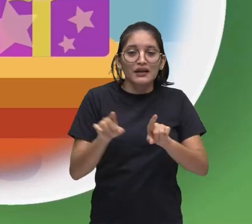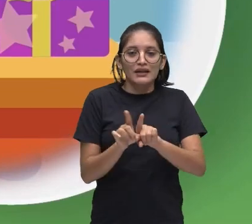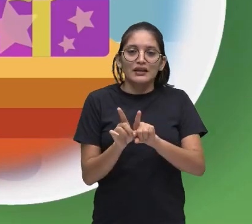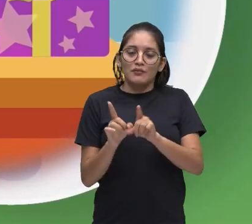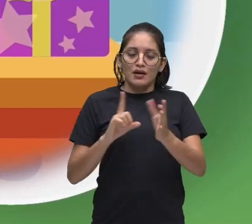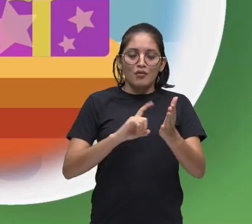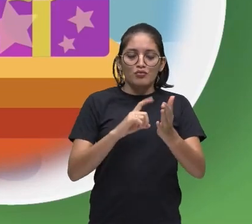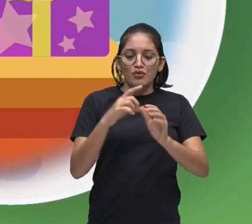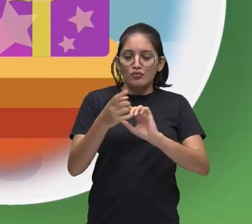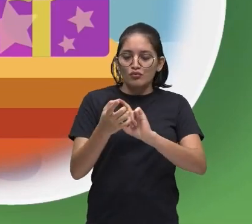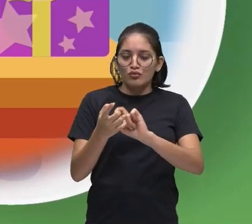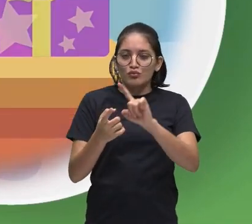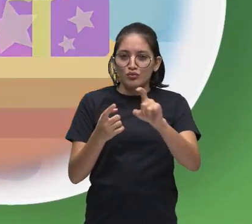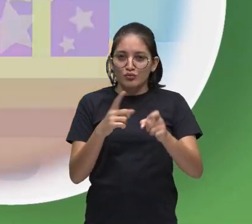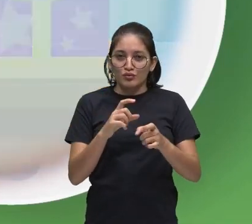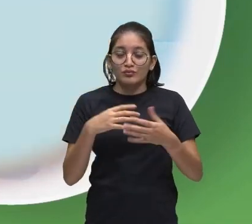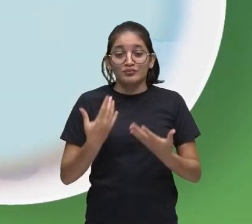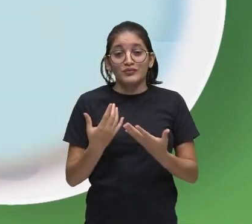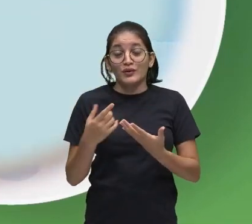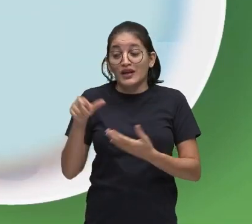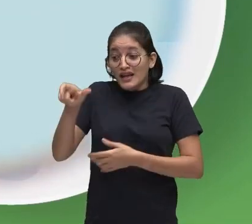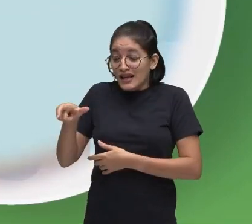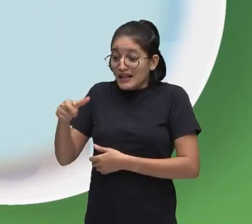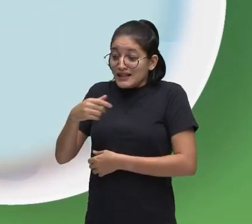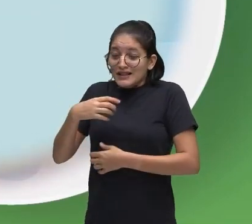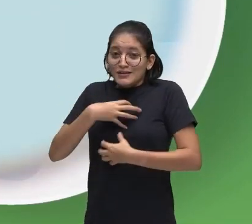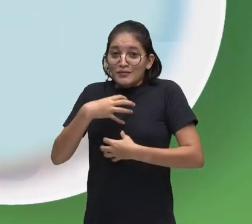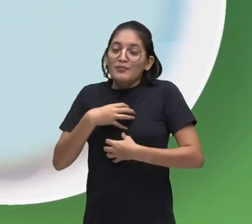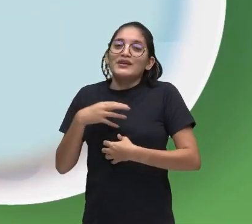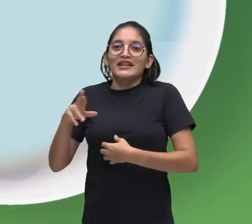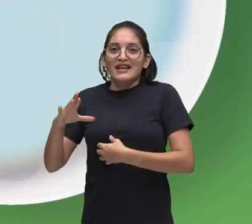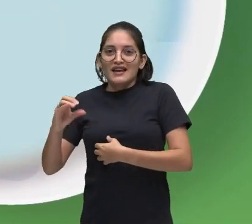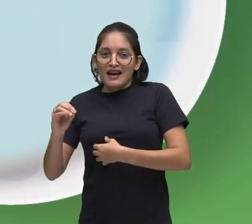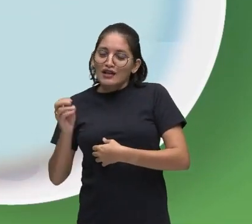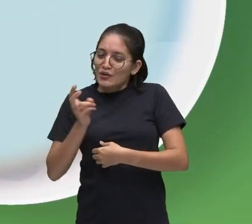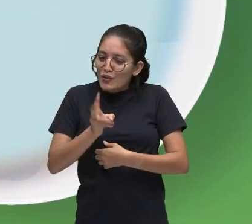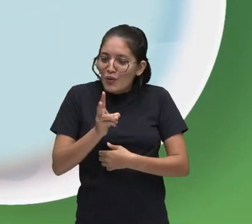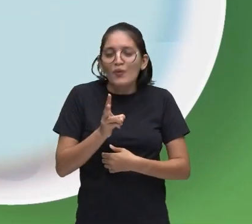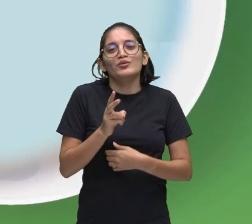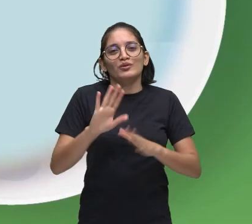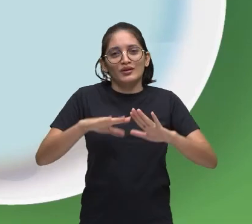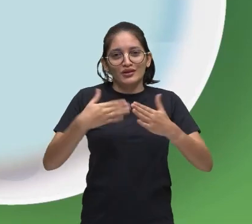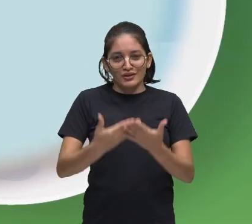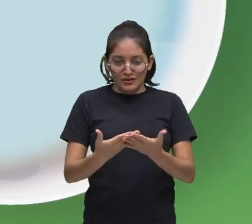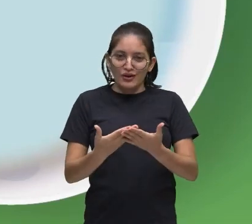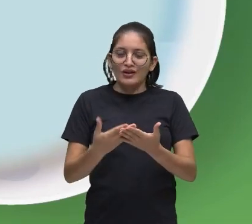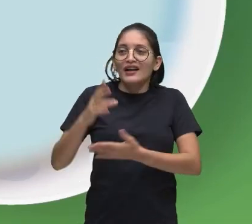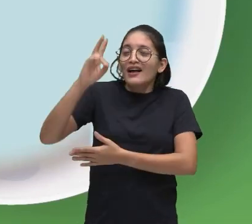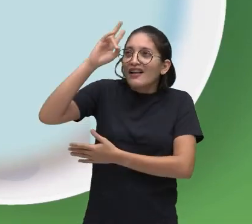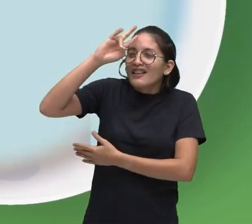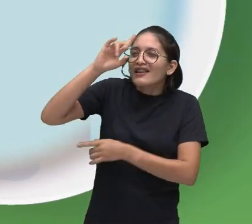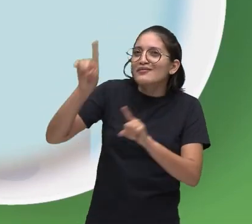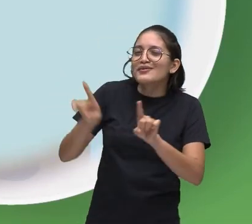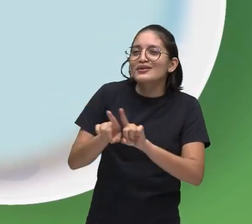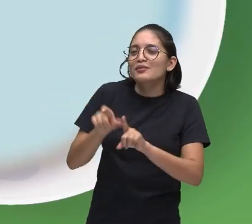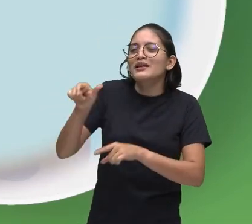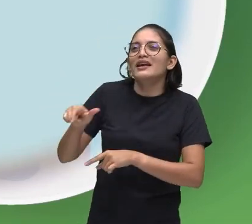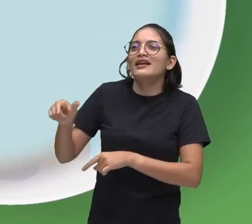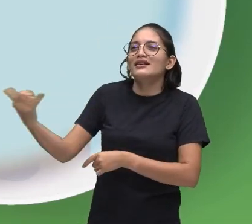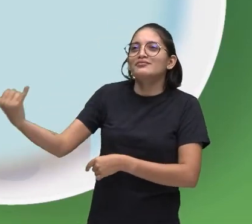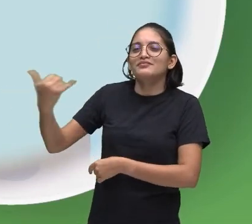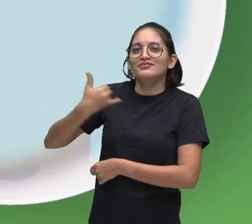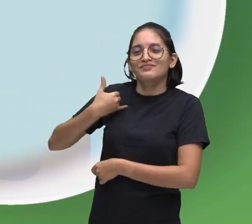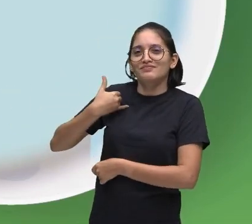mão. Naquela ocasião, Ricardo ficou um pouco mais tempo na escola do que o de costume. Relembrou-se ainda que ele lhe